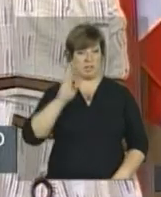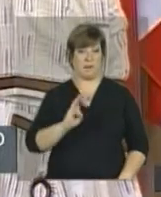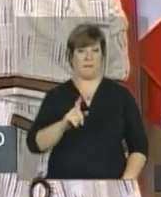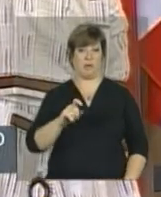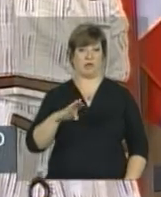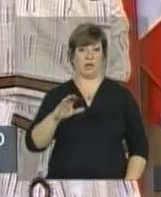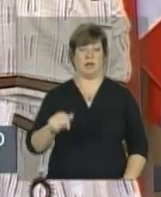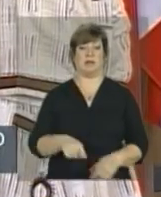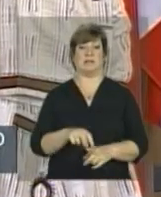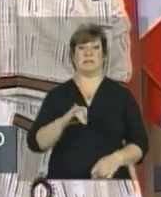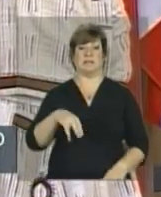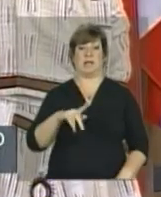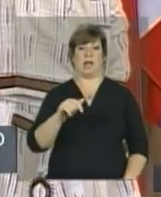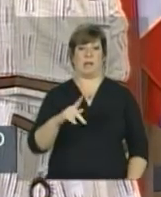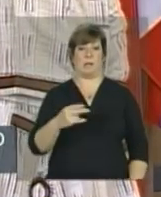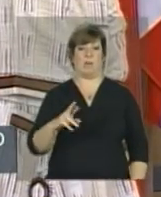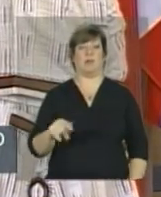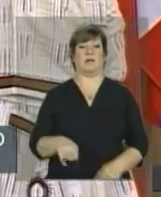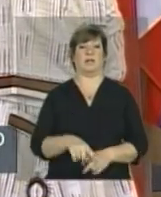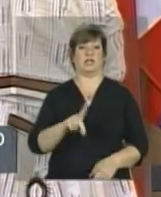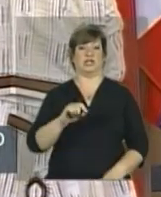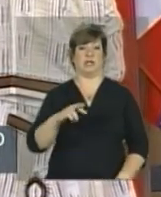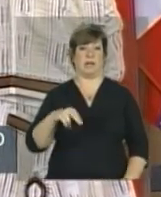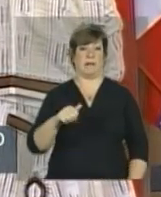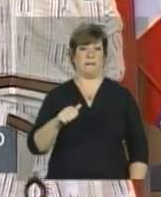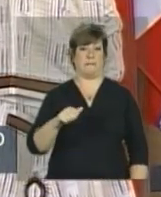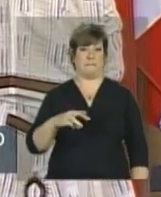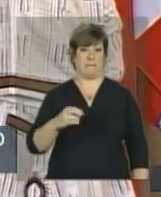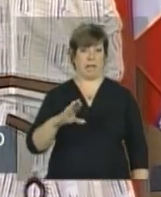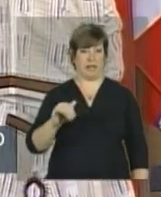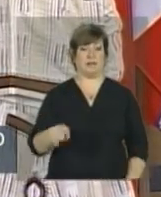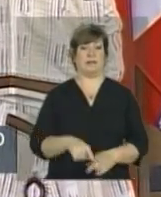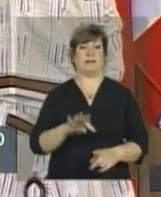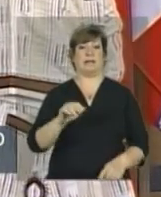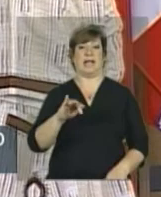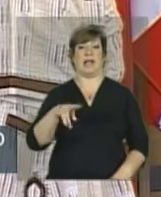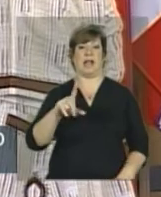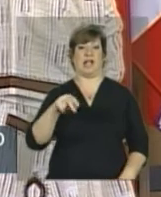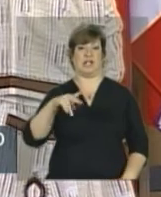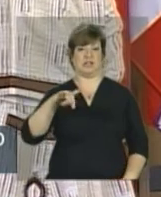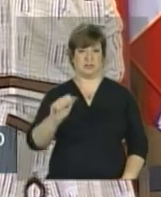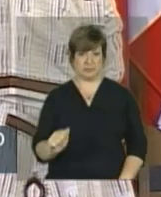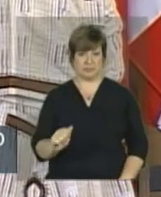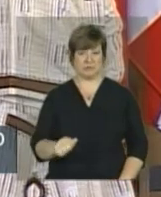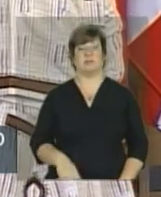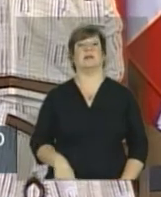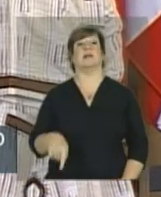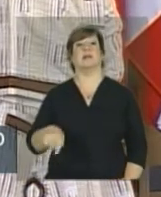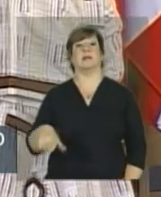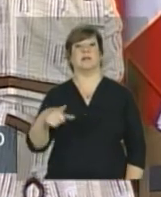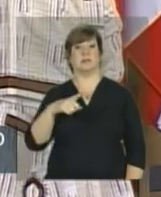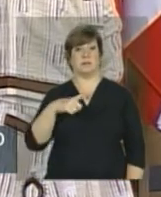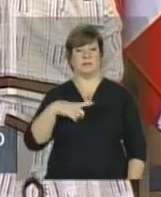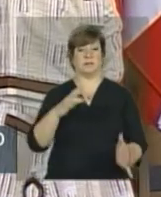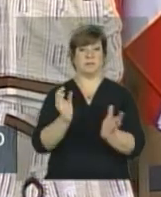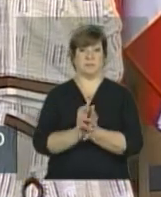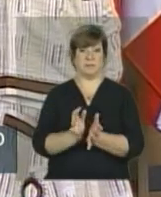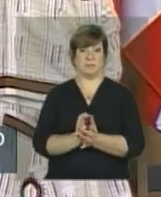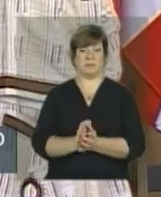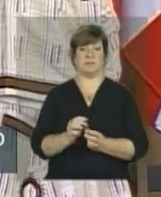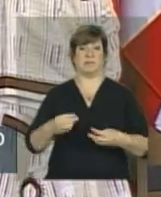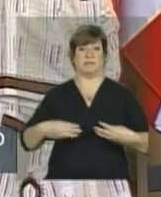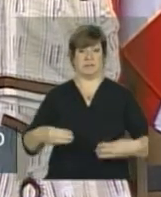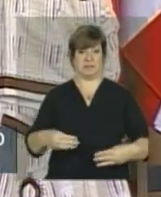Bélgica, Singapura, Dinamarca e Tailândia. Segundo o Ministério das Relações Exteriores do Brasil, o país